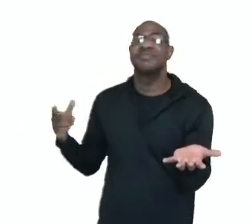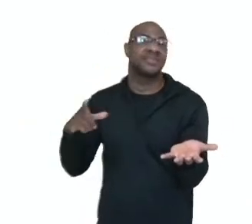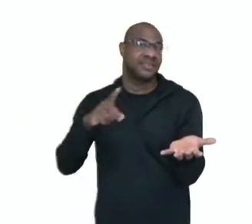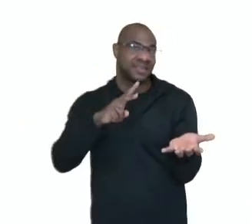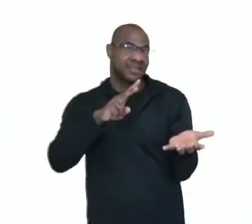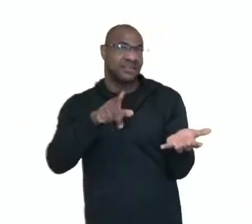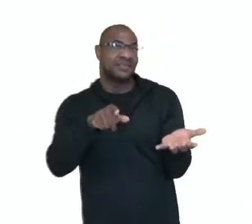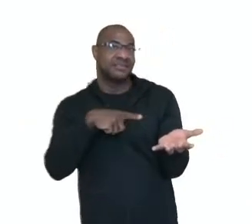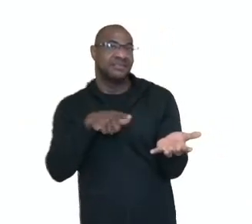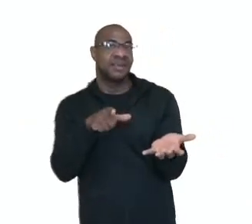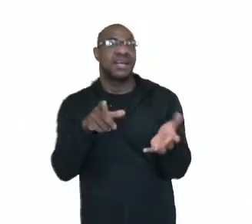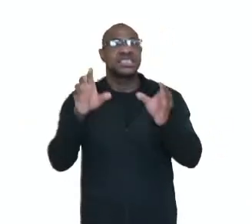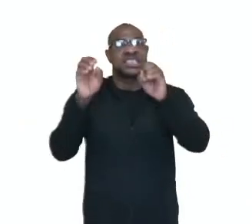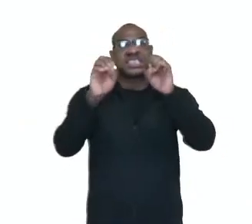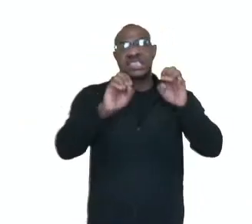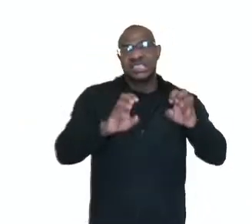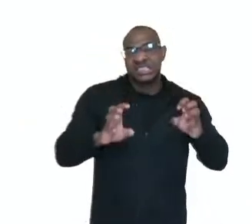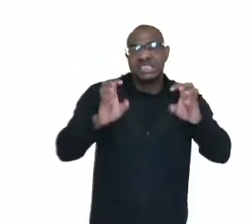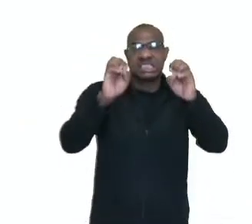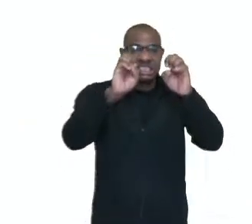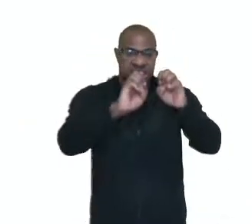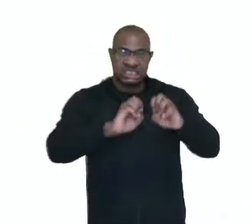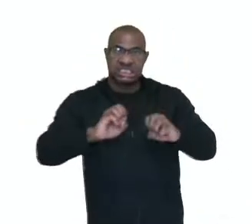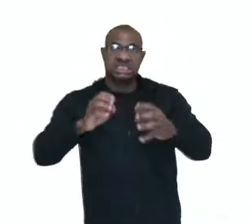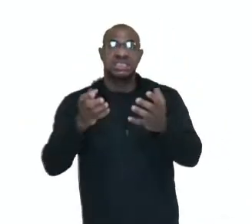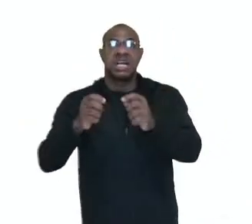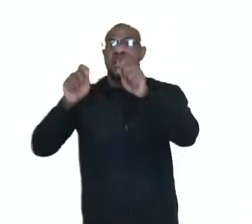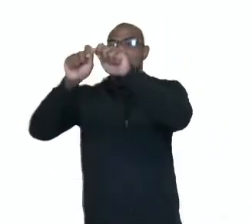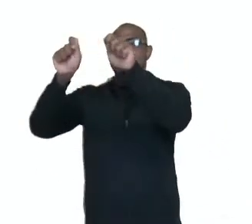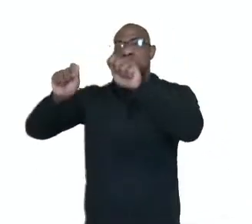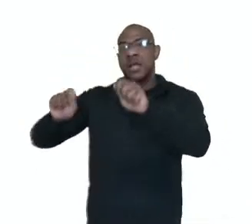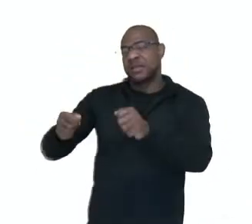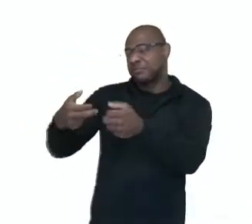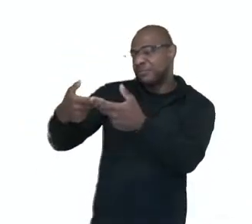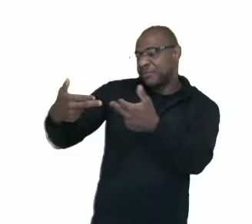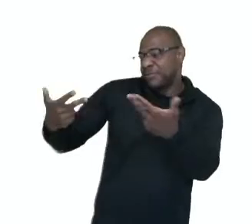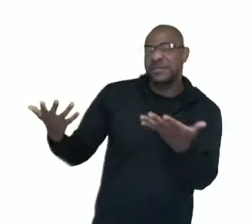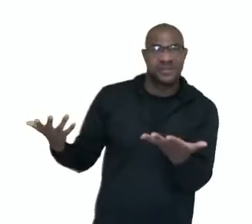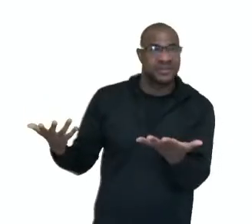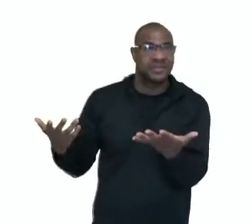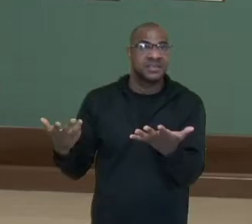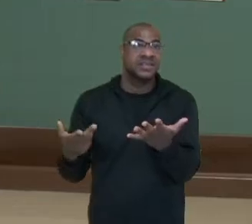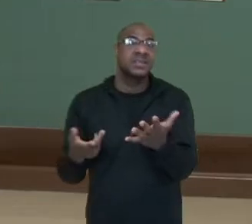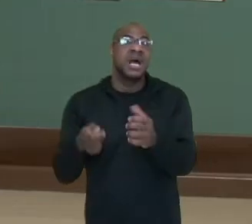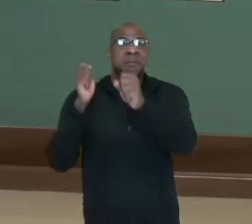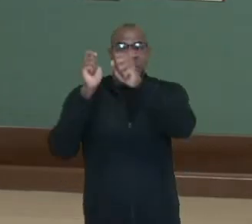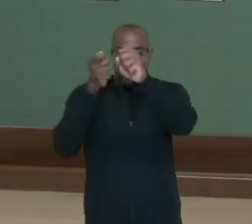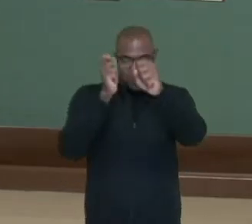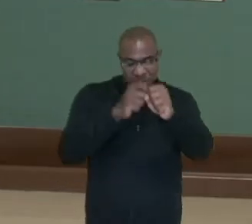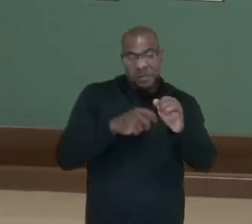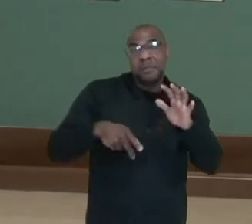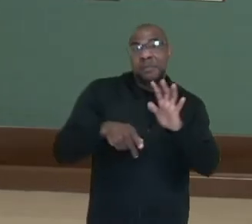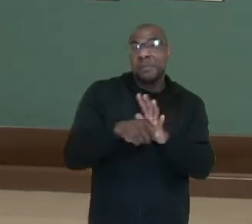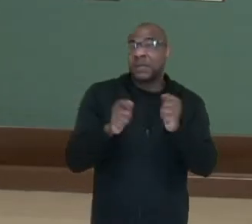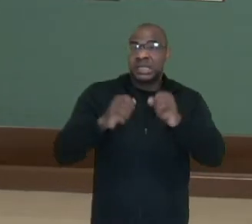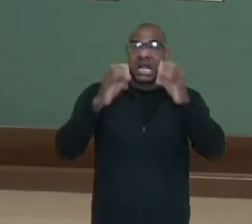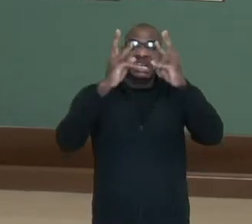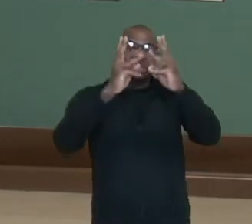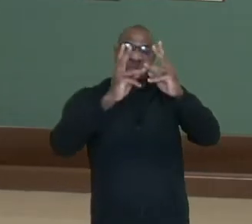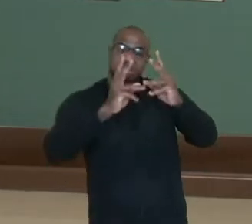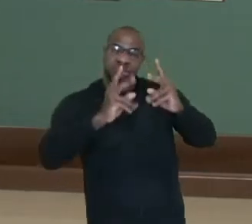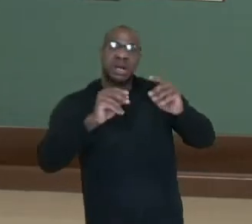né? Vai corroer, então, gradativamente monumentos. Então, olha aqui, ó, patrimônios culturais podem ser deteriorados,